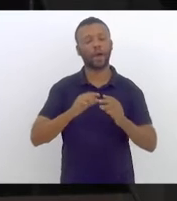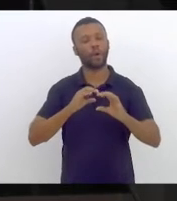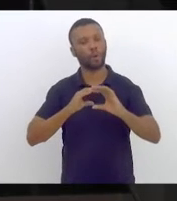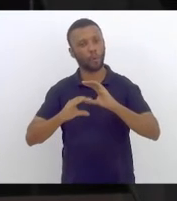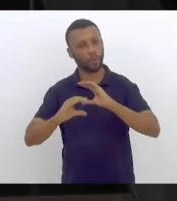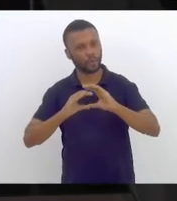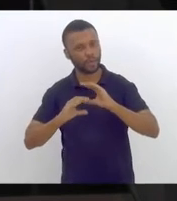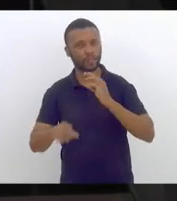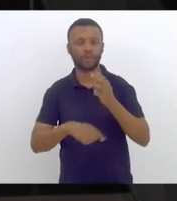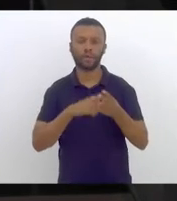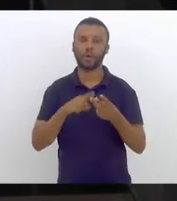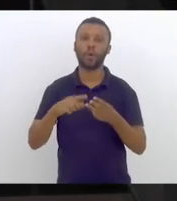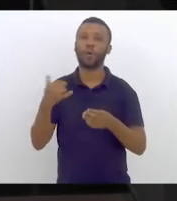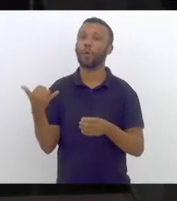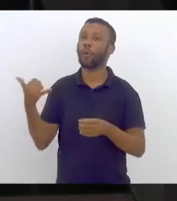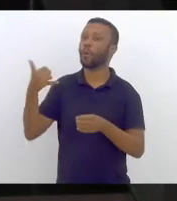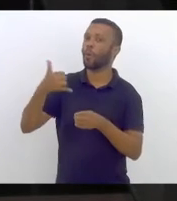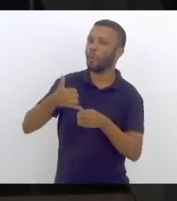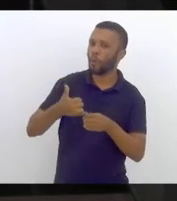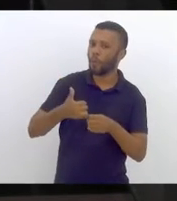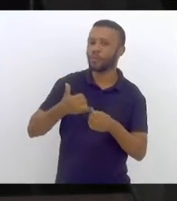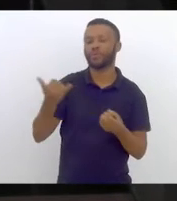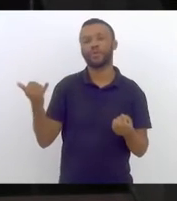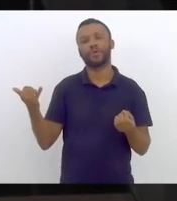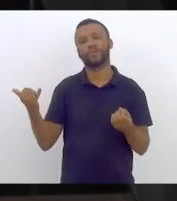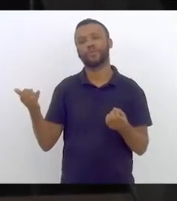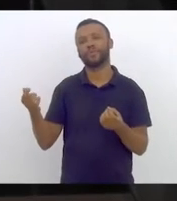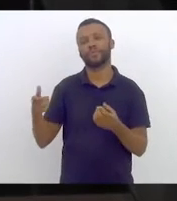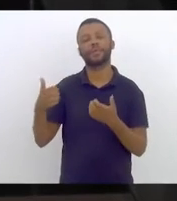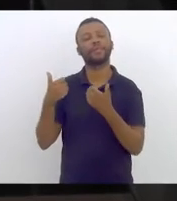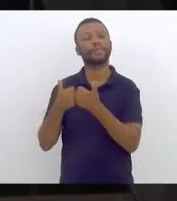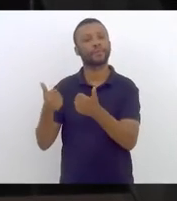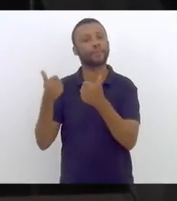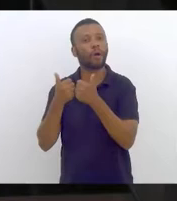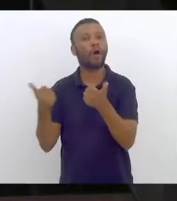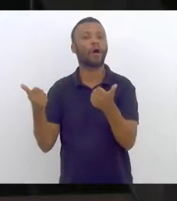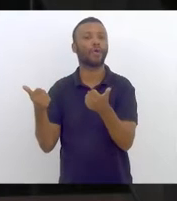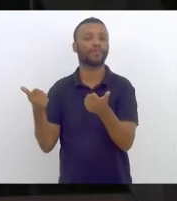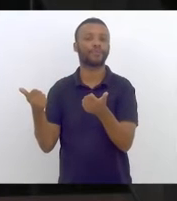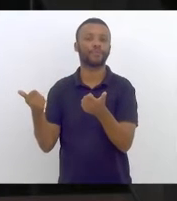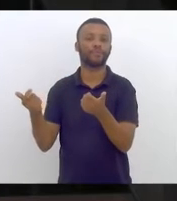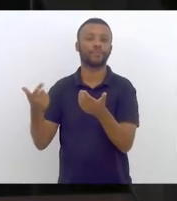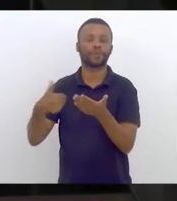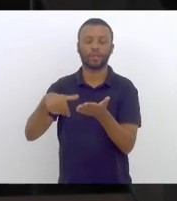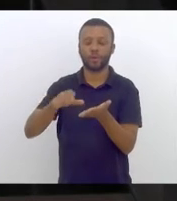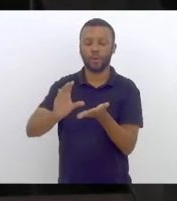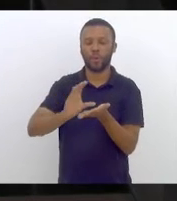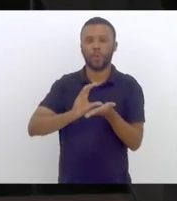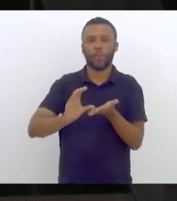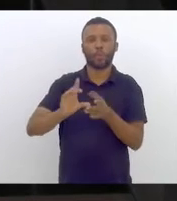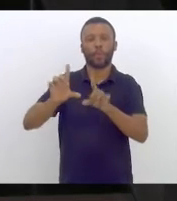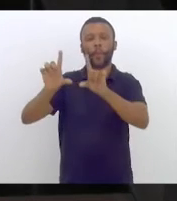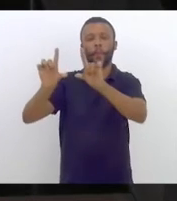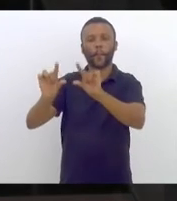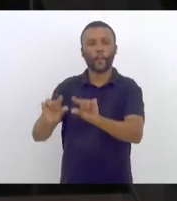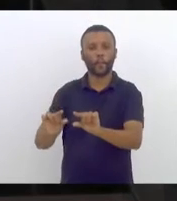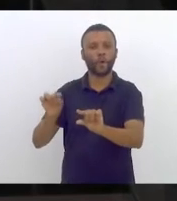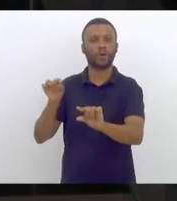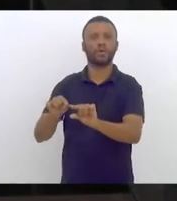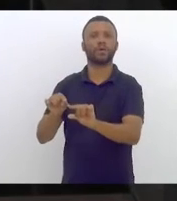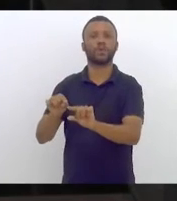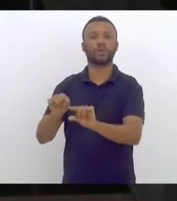telecomunicações, combustíveis e transporte. Perda, segundo o governo,